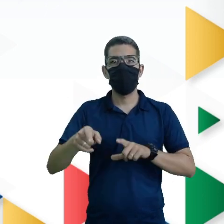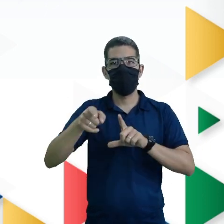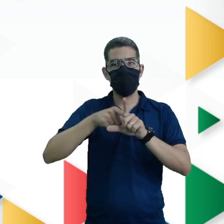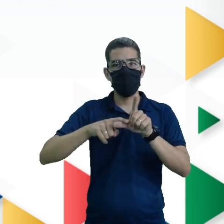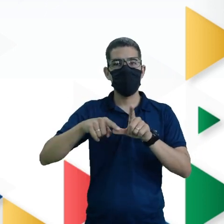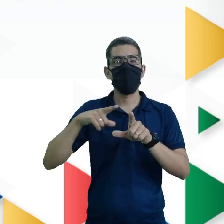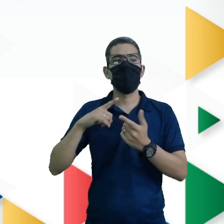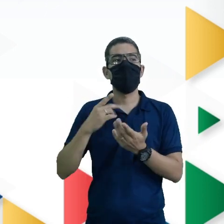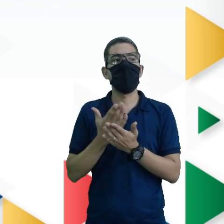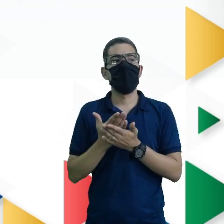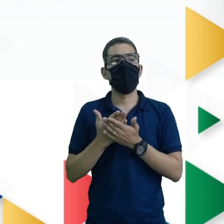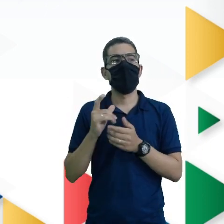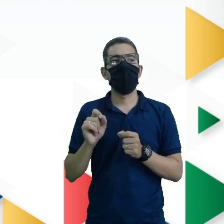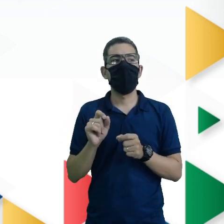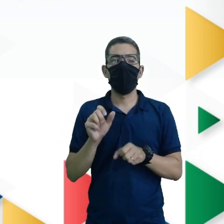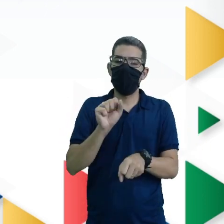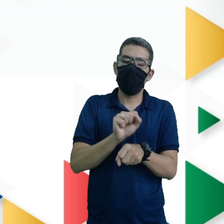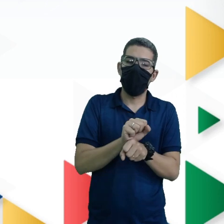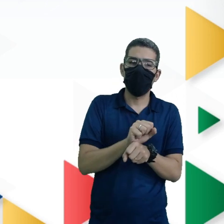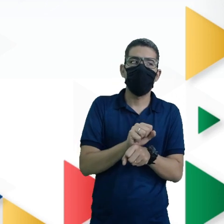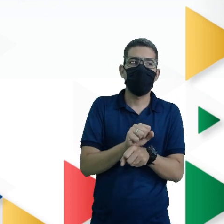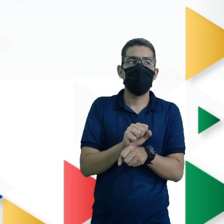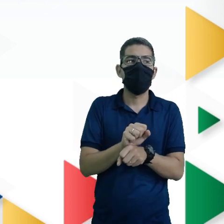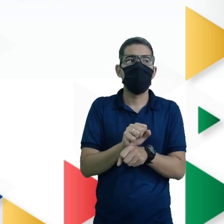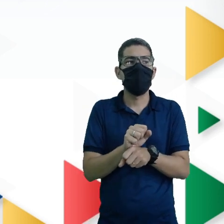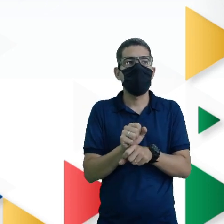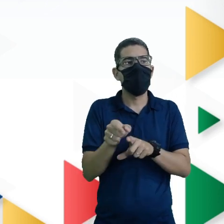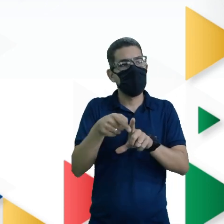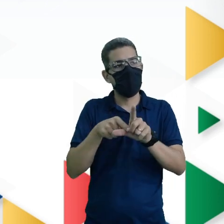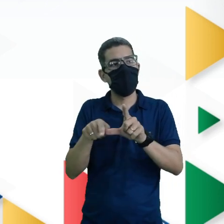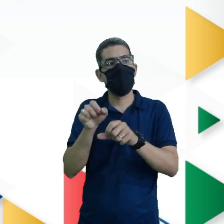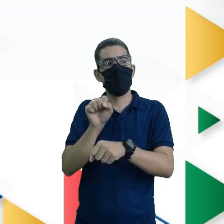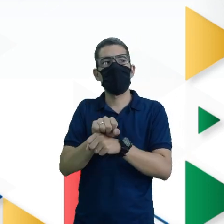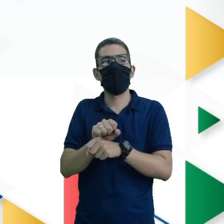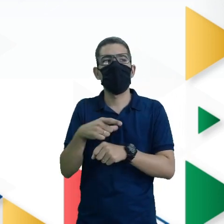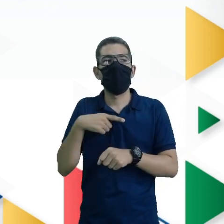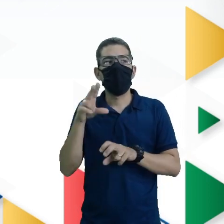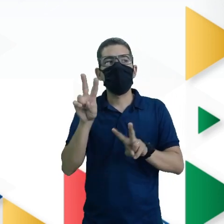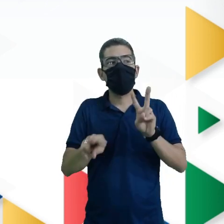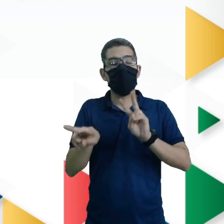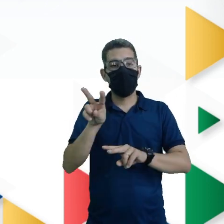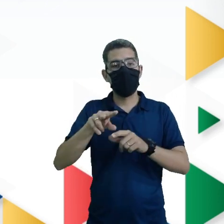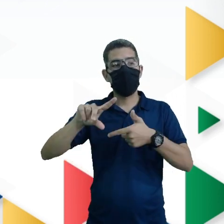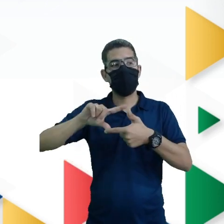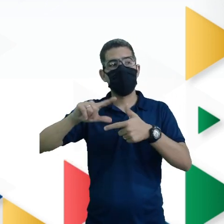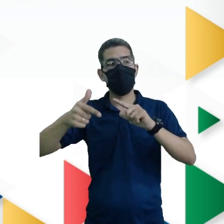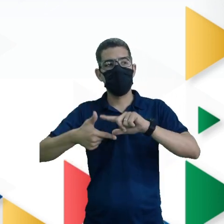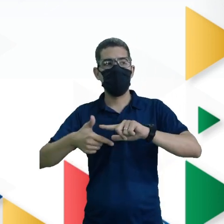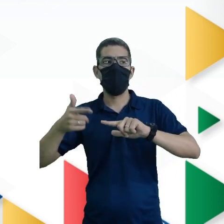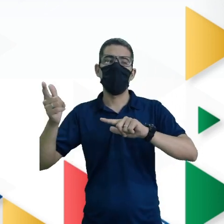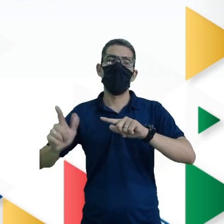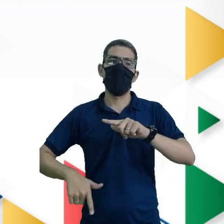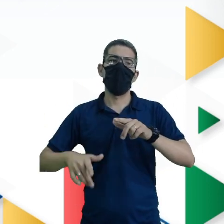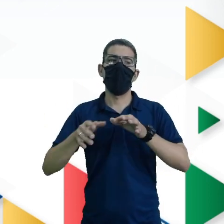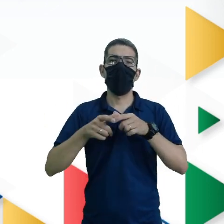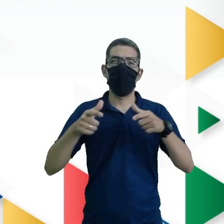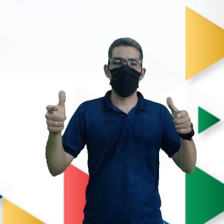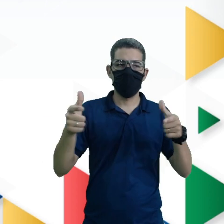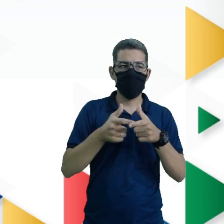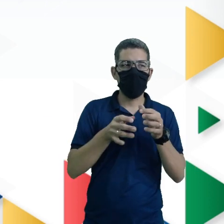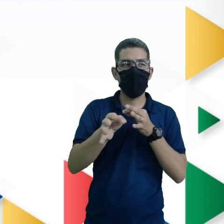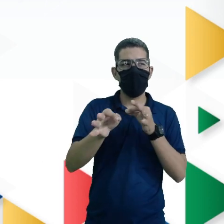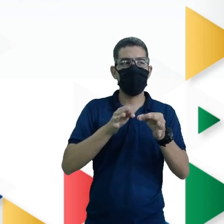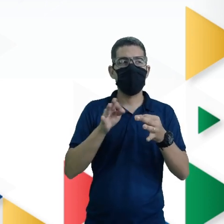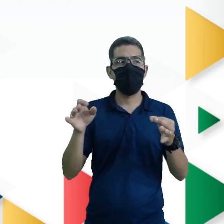é o ângulo estático, a gente tem ele aí, ó, e aí eu trago para você tanto essa visão geométrica como visão das grandezas e medidas, a ideia